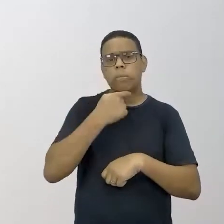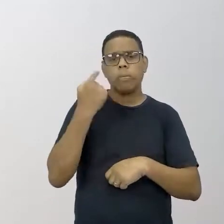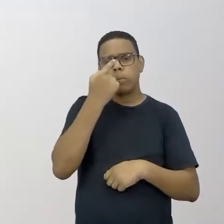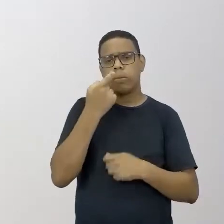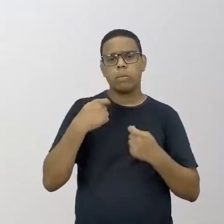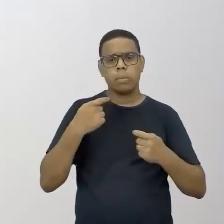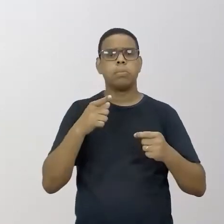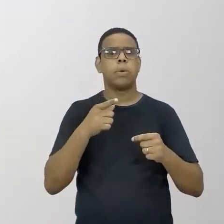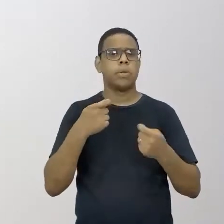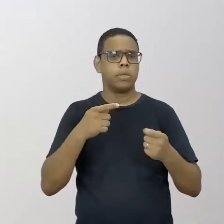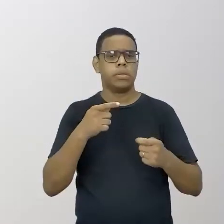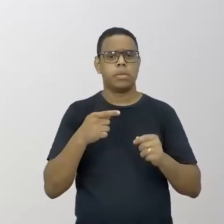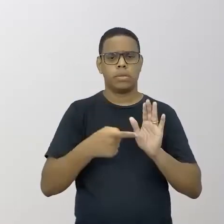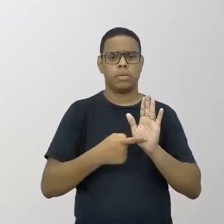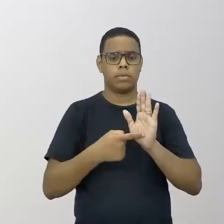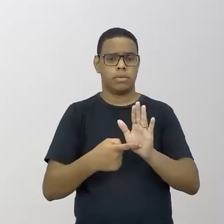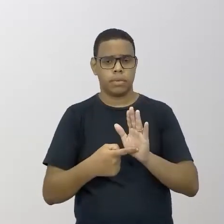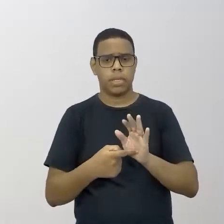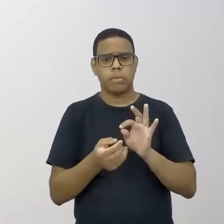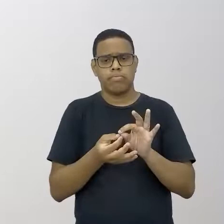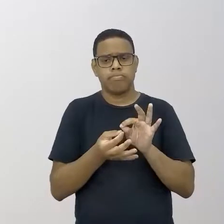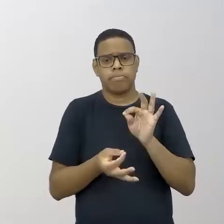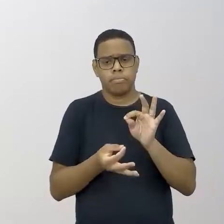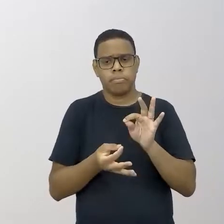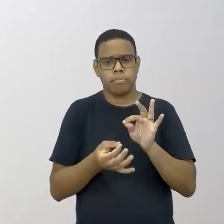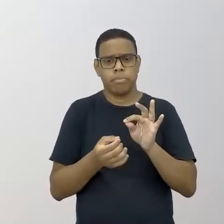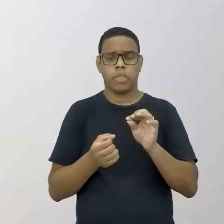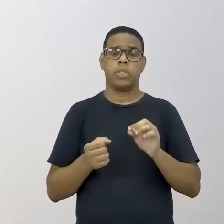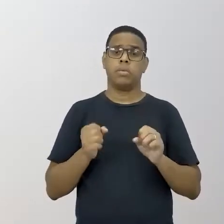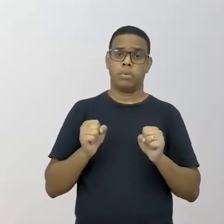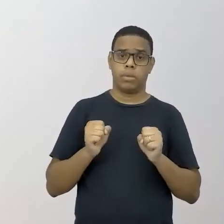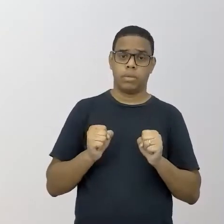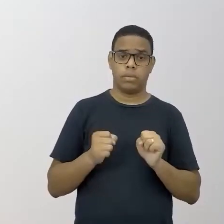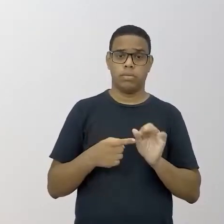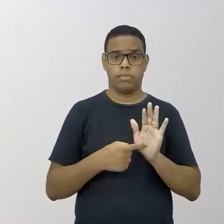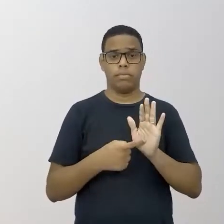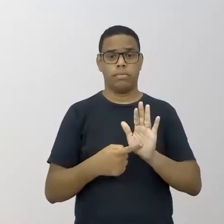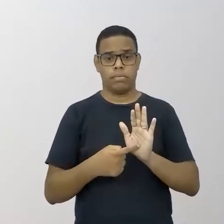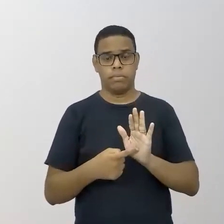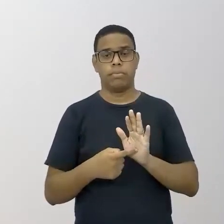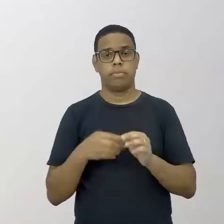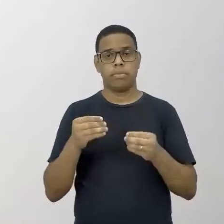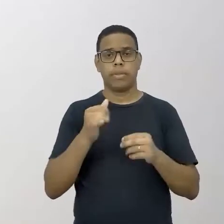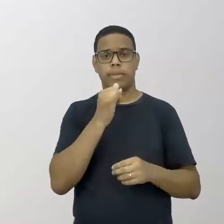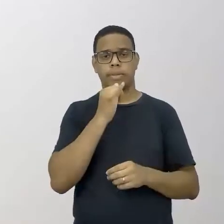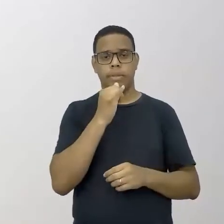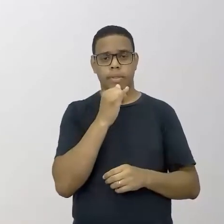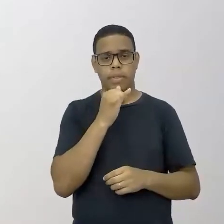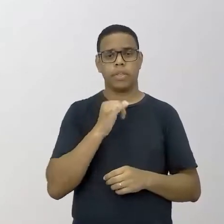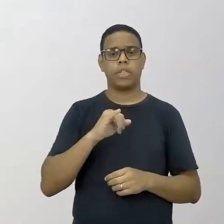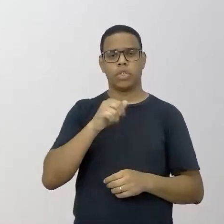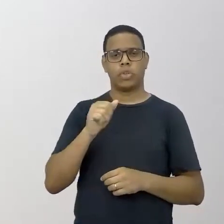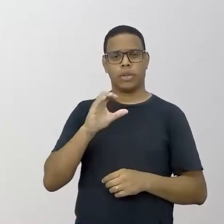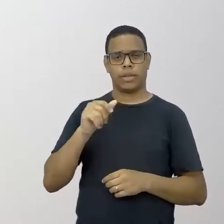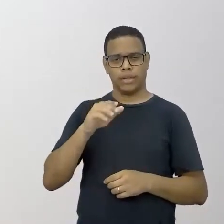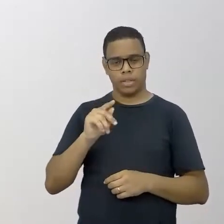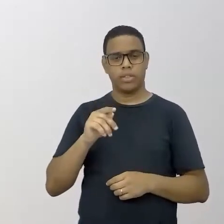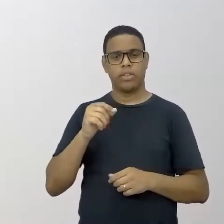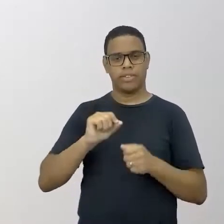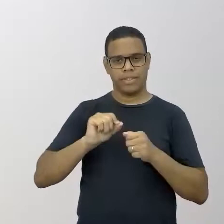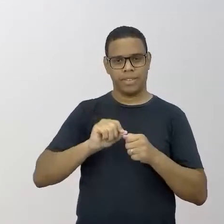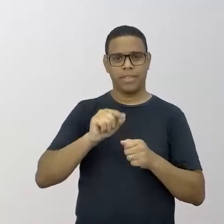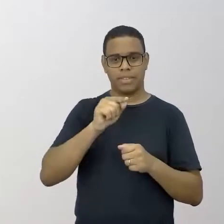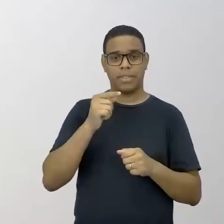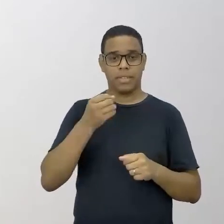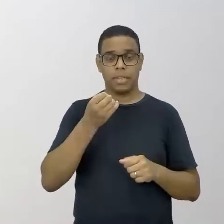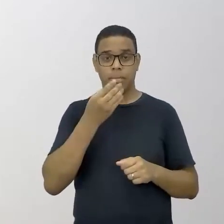Você pode fazer uma apresentação curta. Você pode fazer uma apresentação, como, por exemplo, o John Cage fez. Daí é bom ter